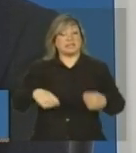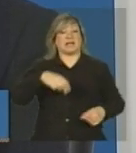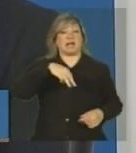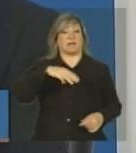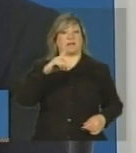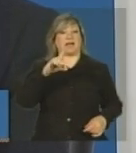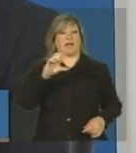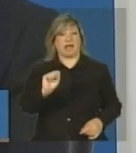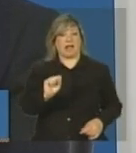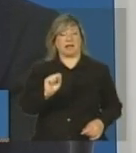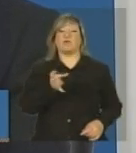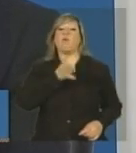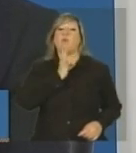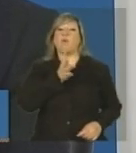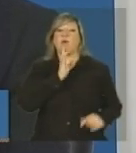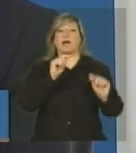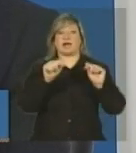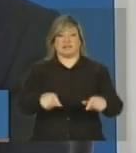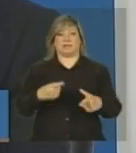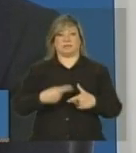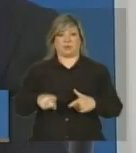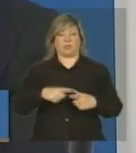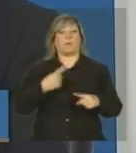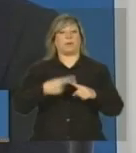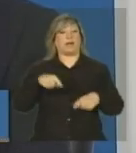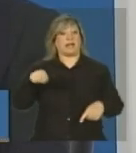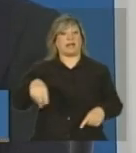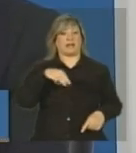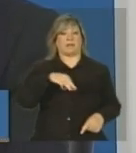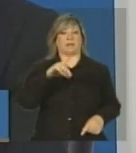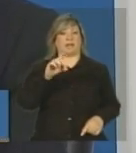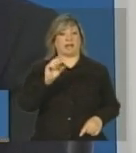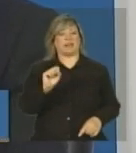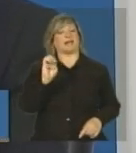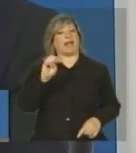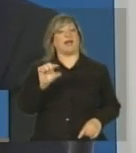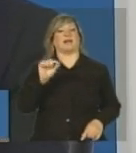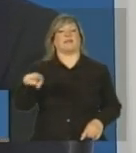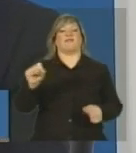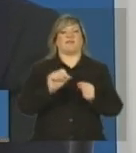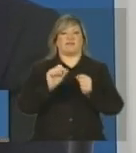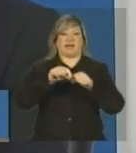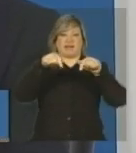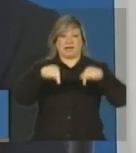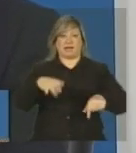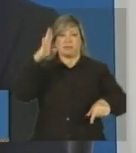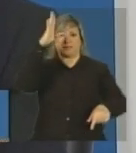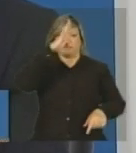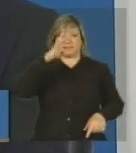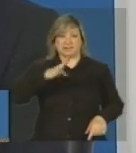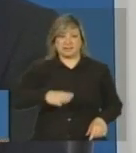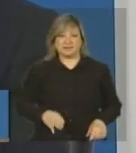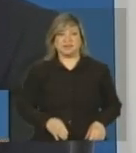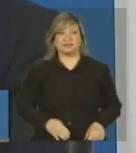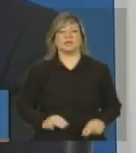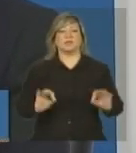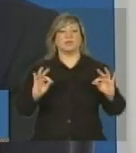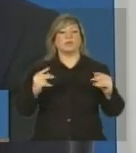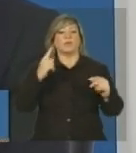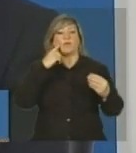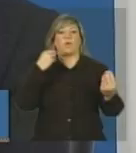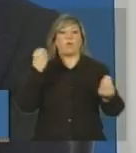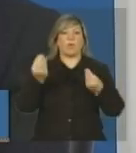dessa situação, porque o MDS é que faz aqui em Brasília a instrução processual toda para poder